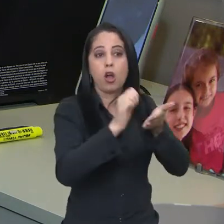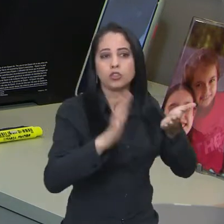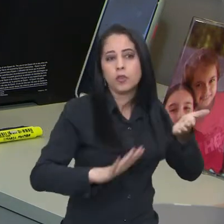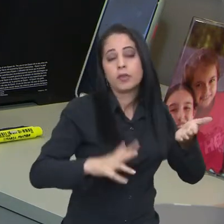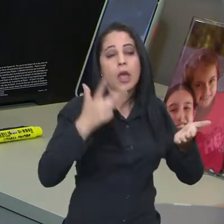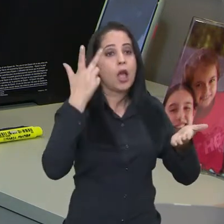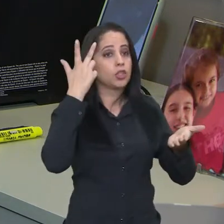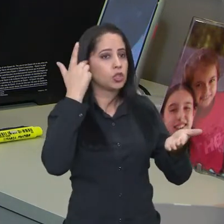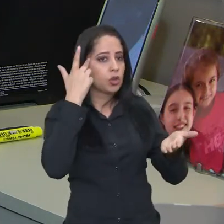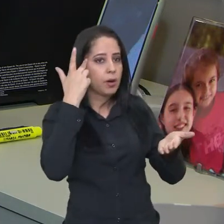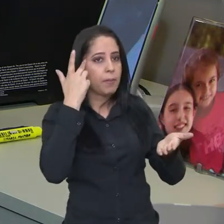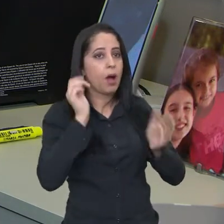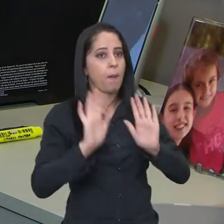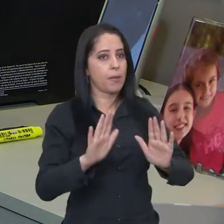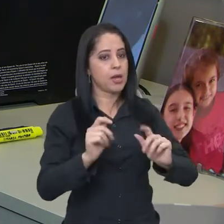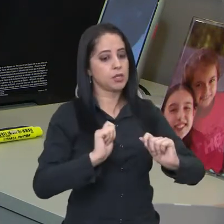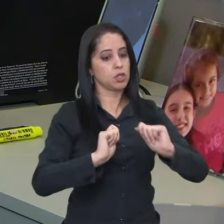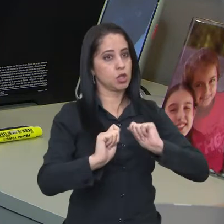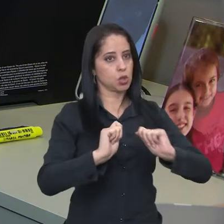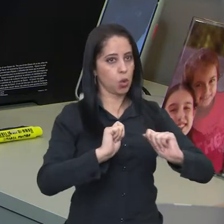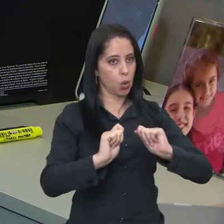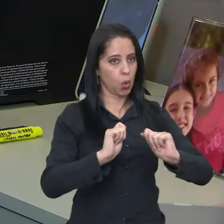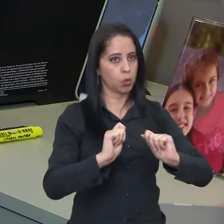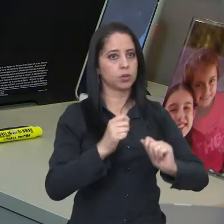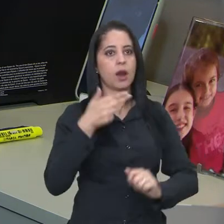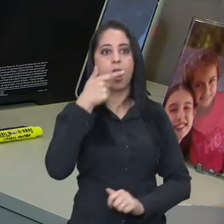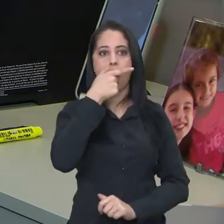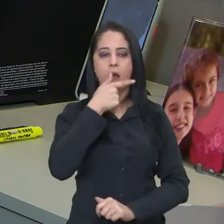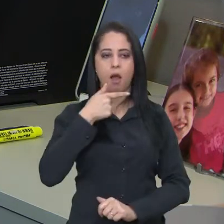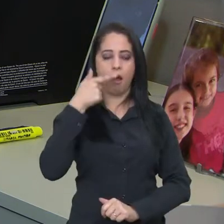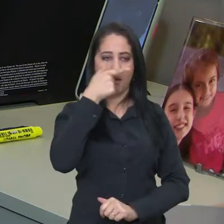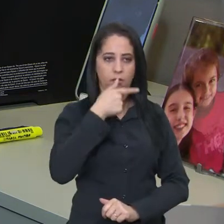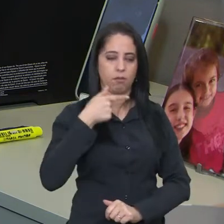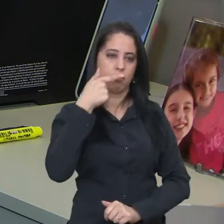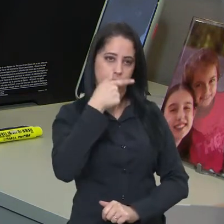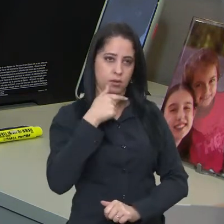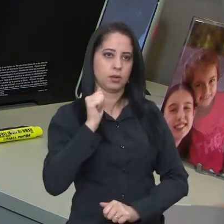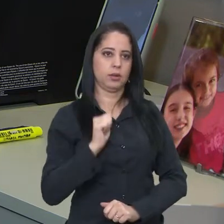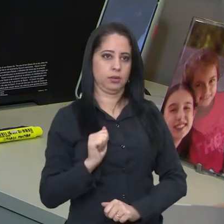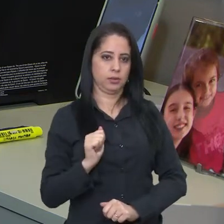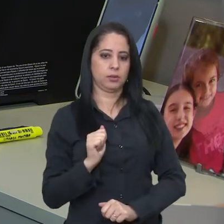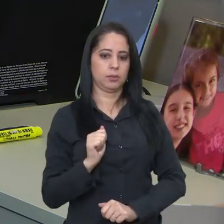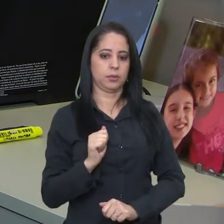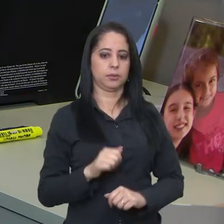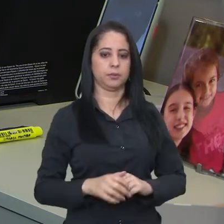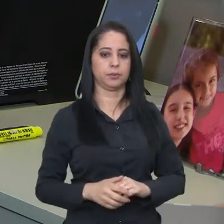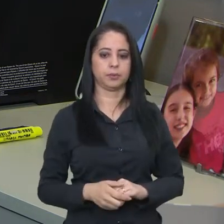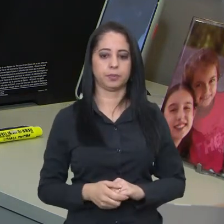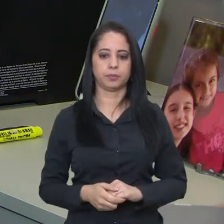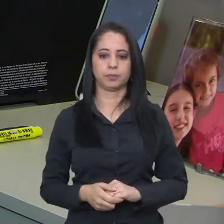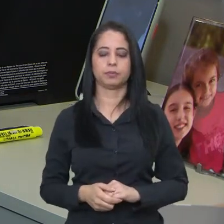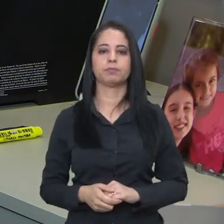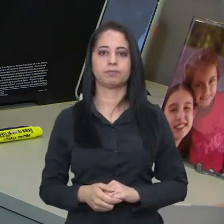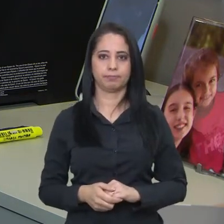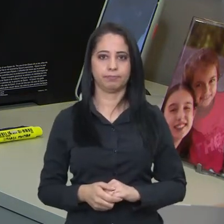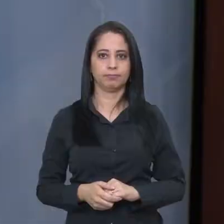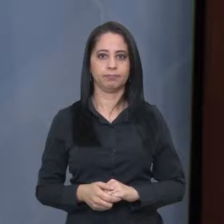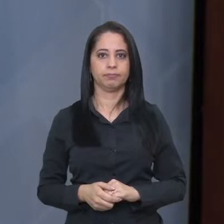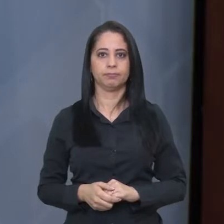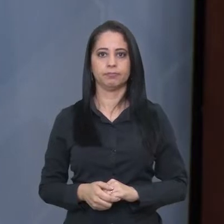deseja, sabendo controlar a sua glicemia e fazendo o controle da glicemia sempre que